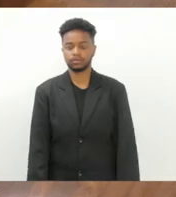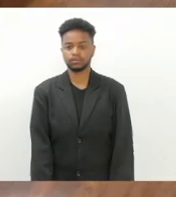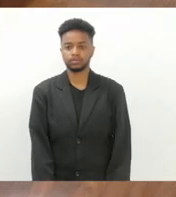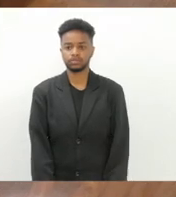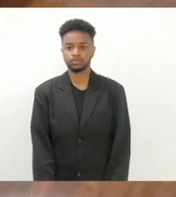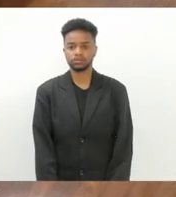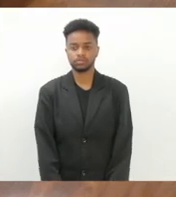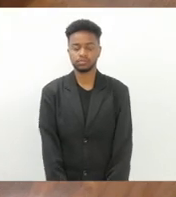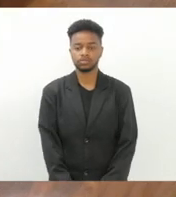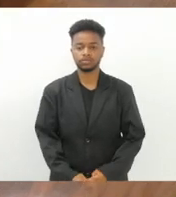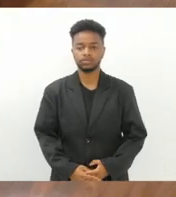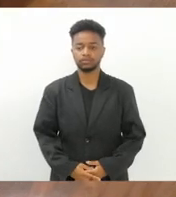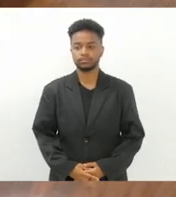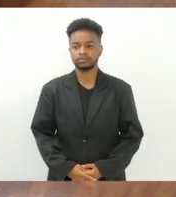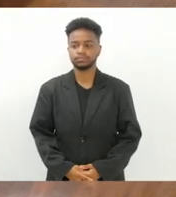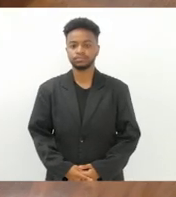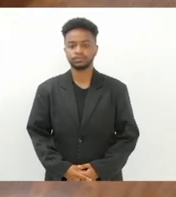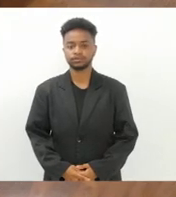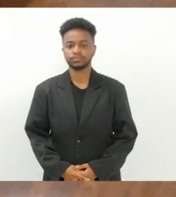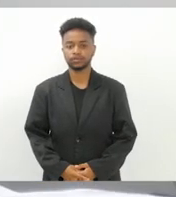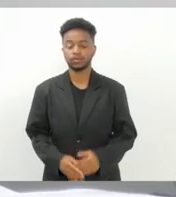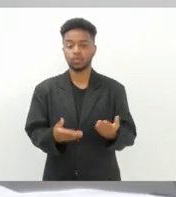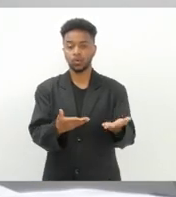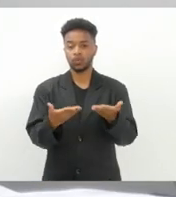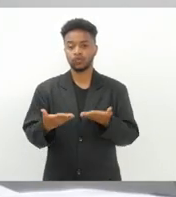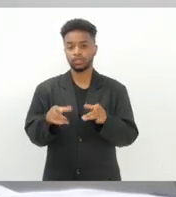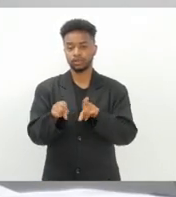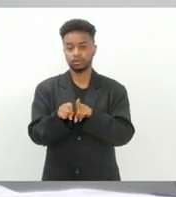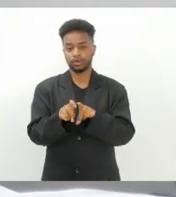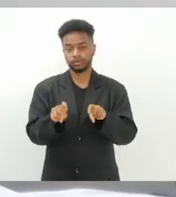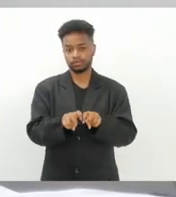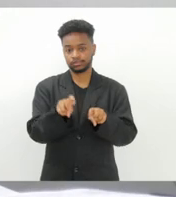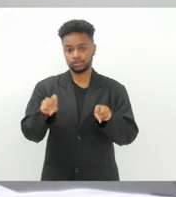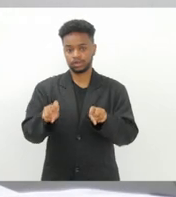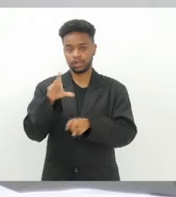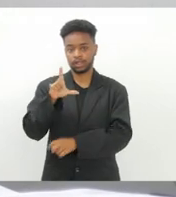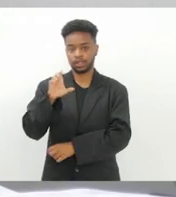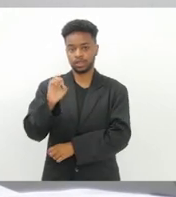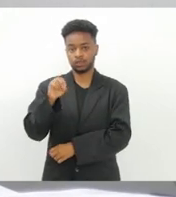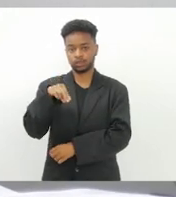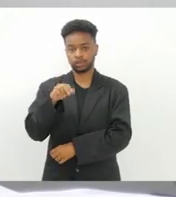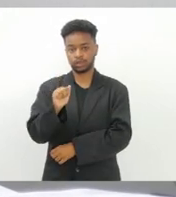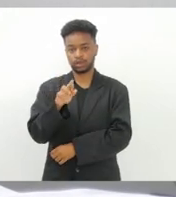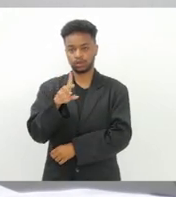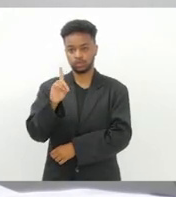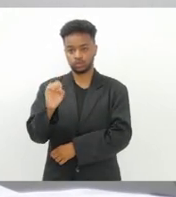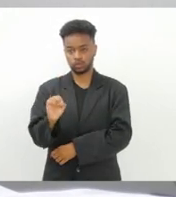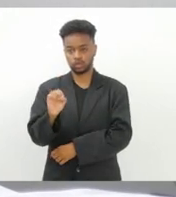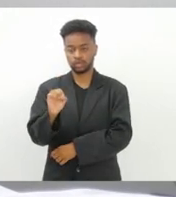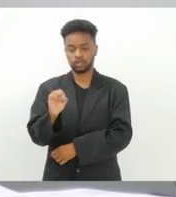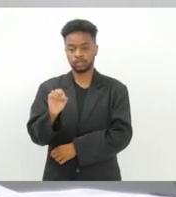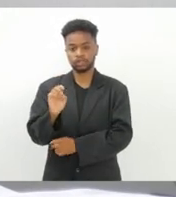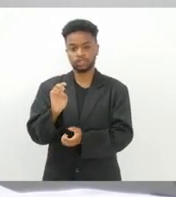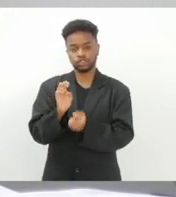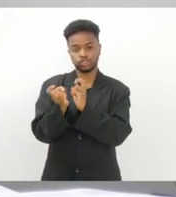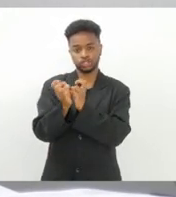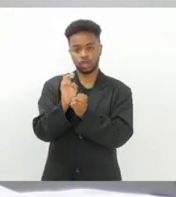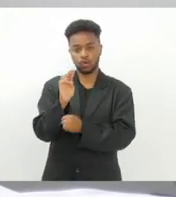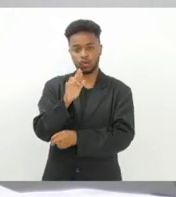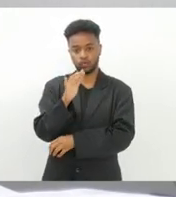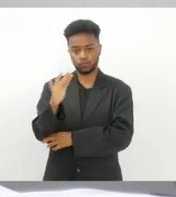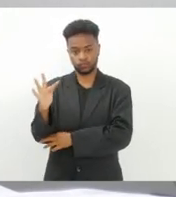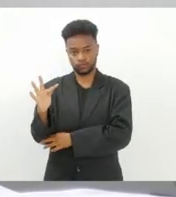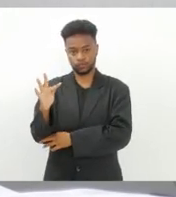E também convidamos para compor a mesa Leonardo Vieira, Ginga, UF, Universidade